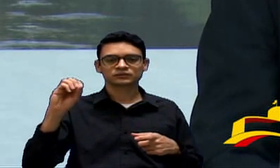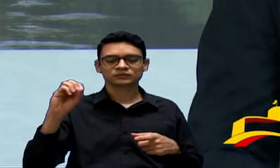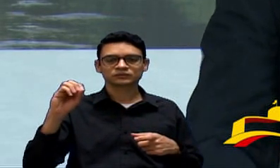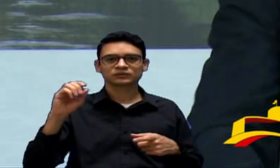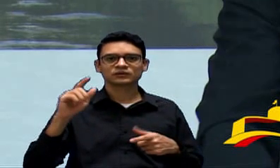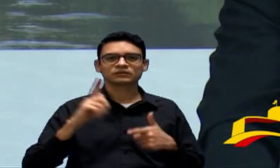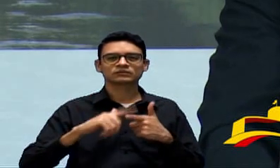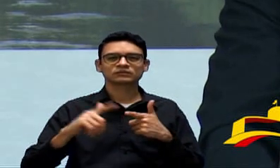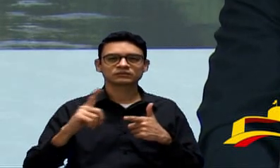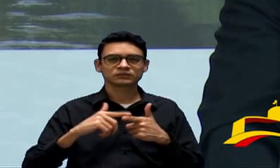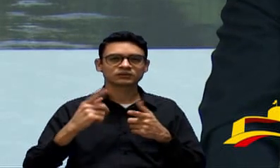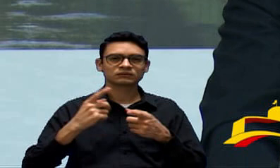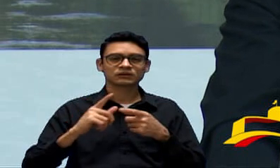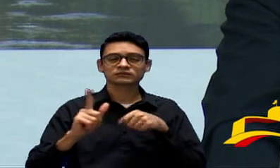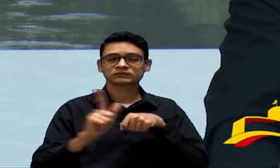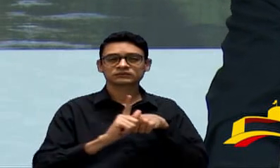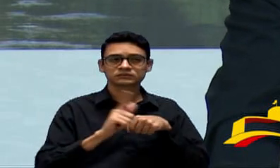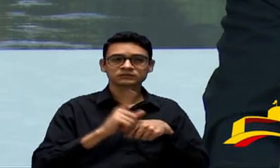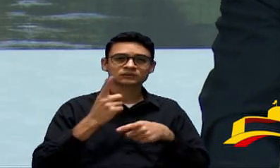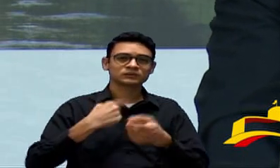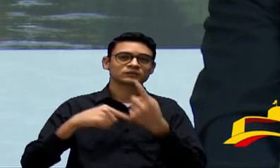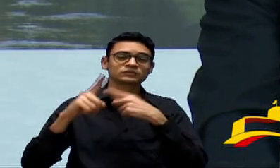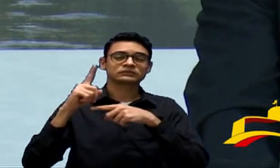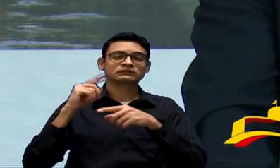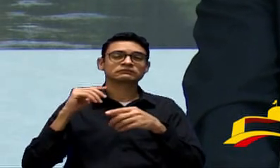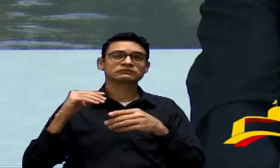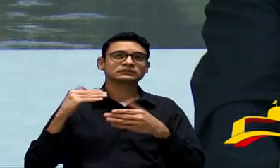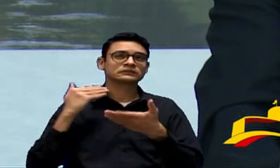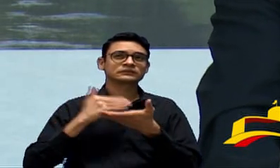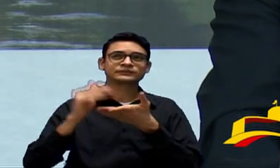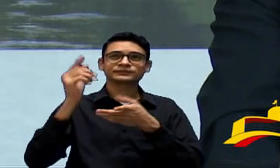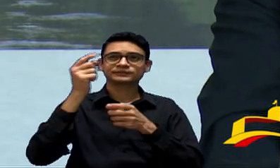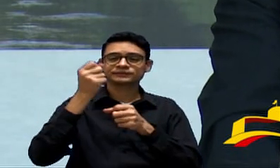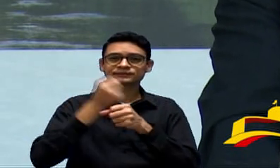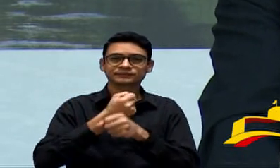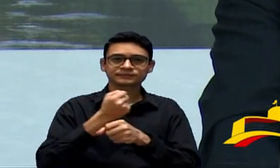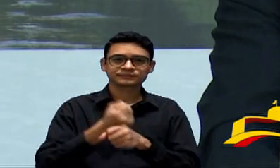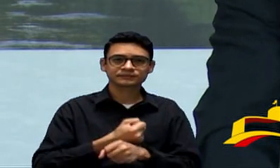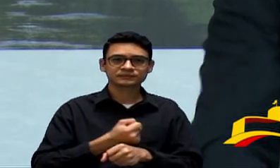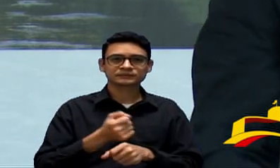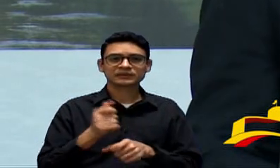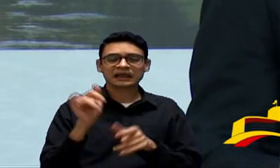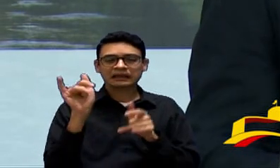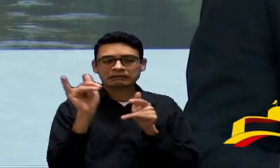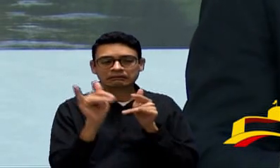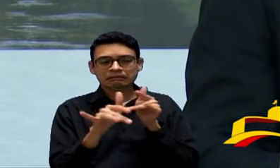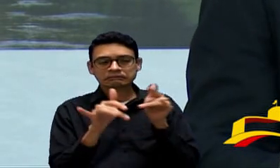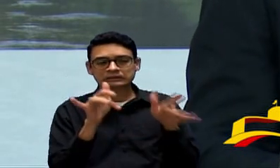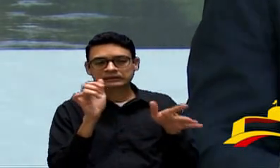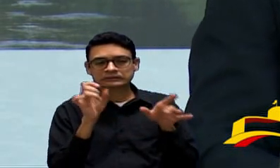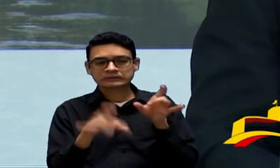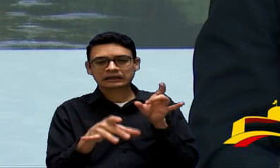desde a outra gestão, desde a construção, na verdade, entulho, tinha uma parte